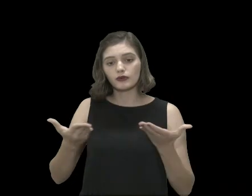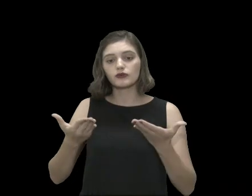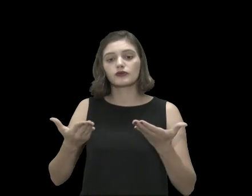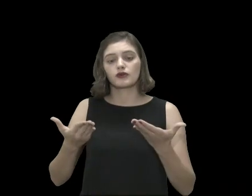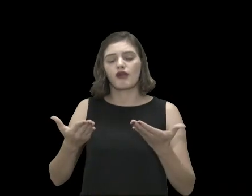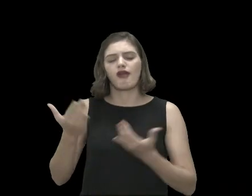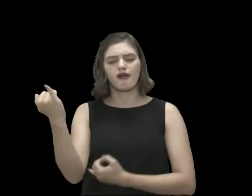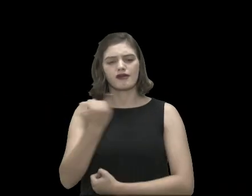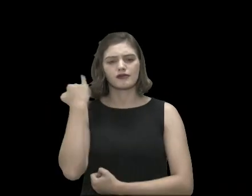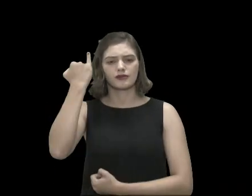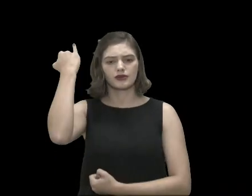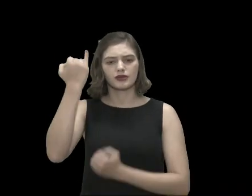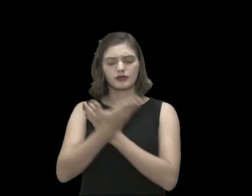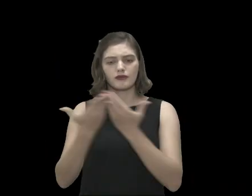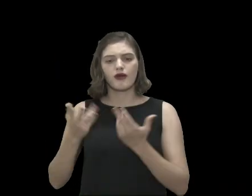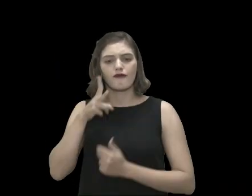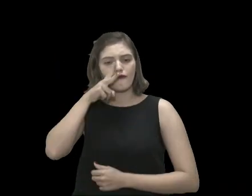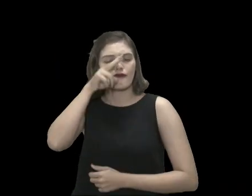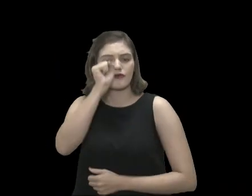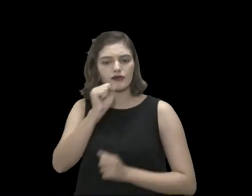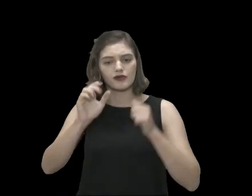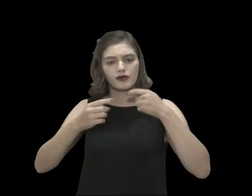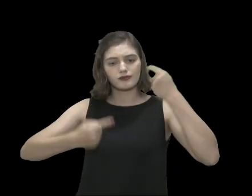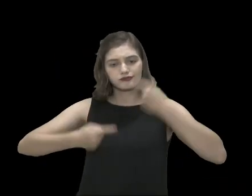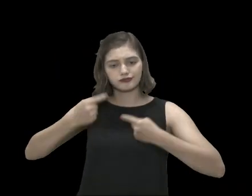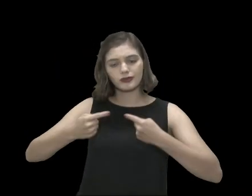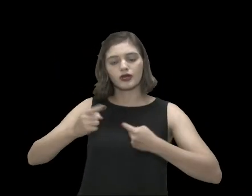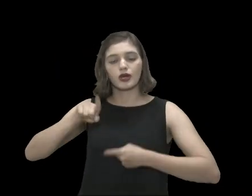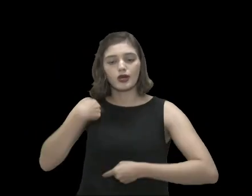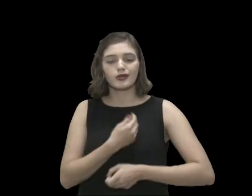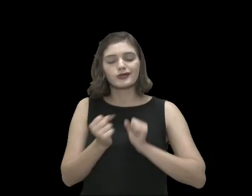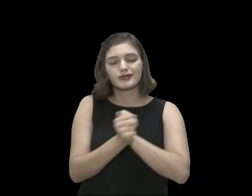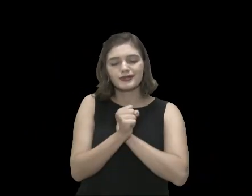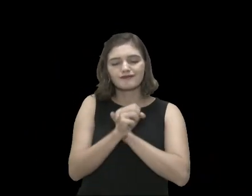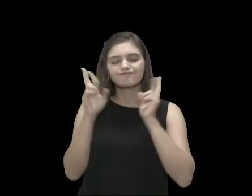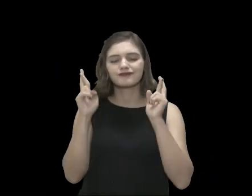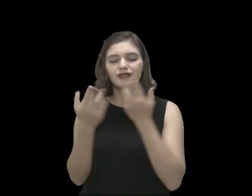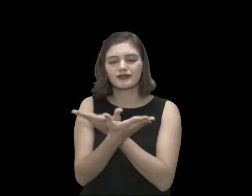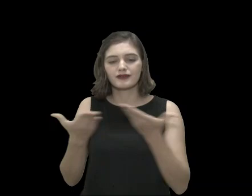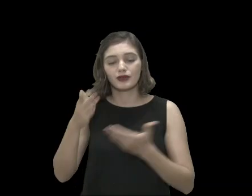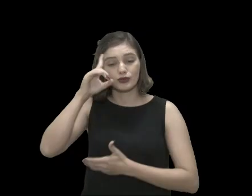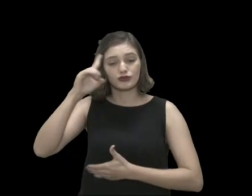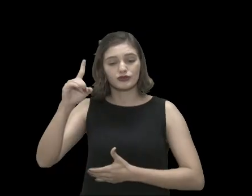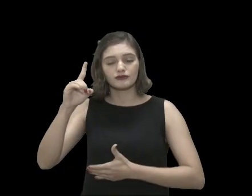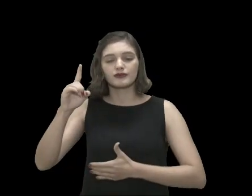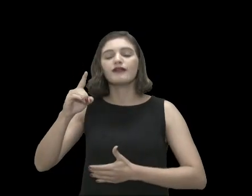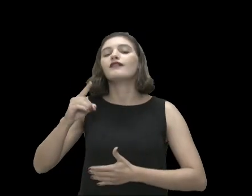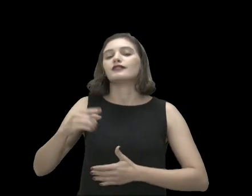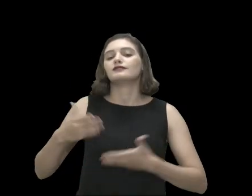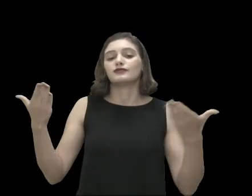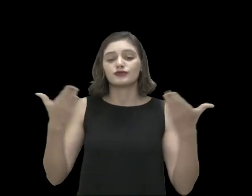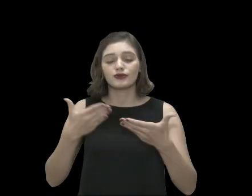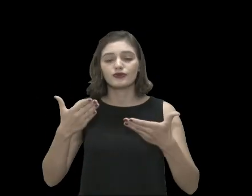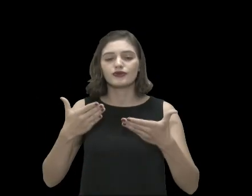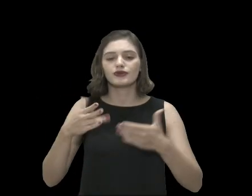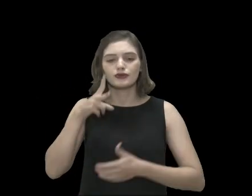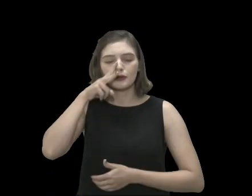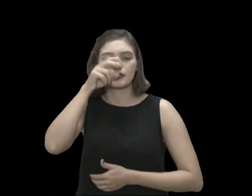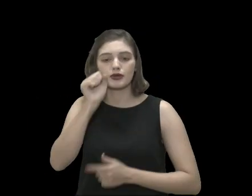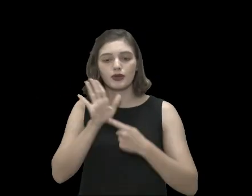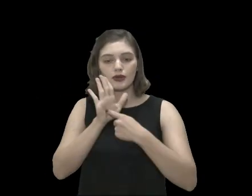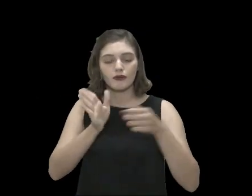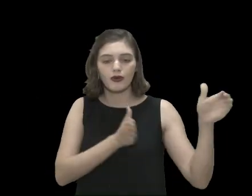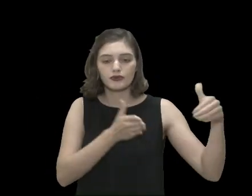muito importante para fortalecer essa política e a gente aguarda aqui. Que o dia de hoje seja muito potente e que nos dê o caminho